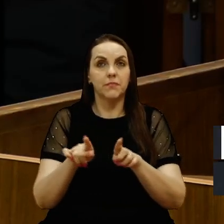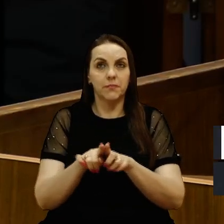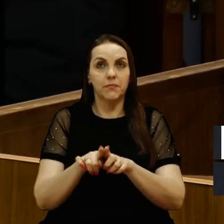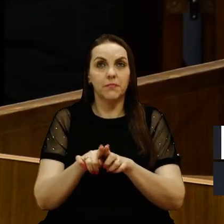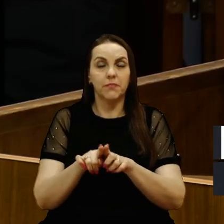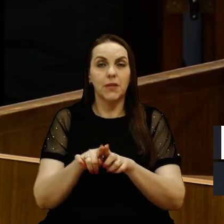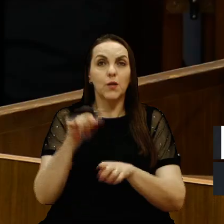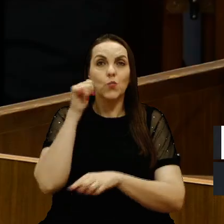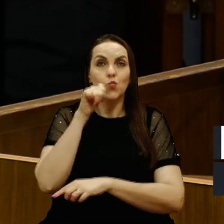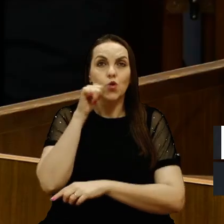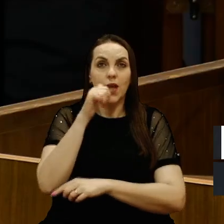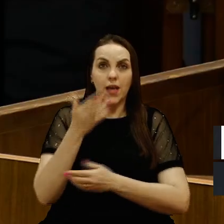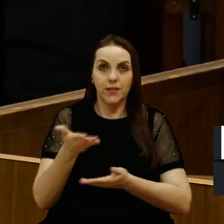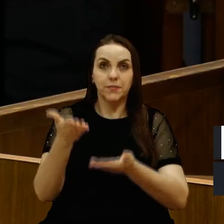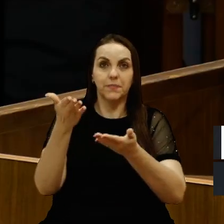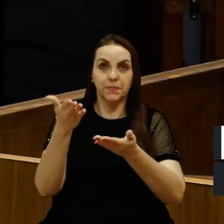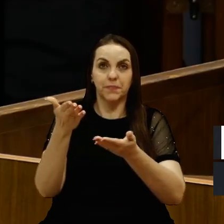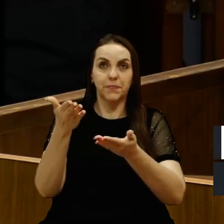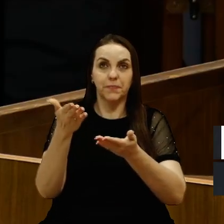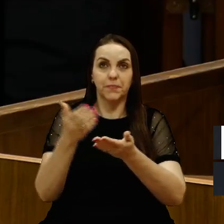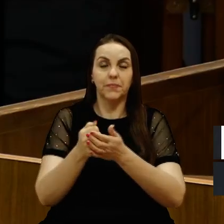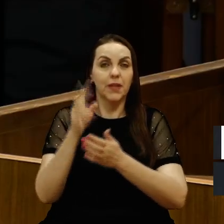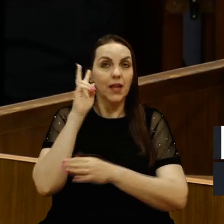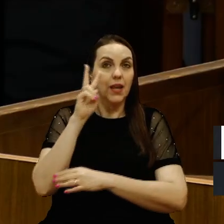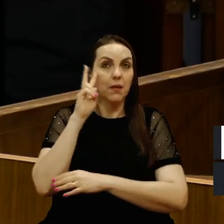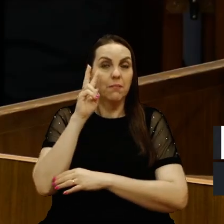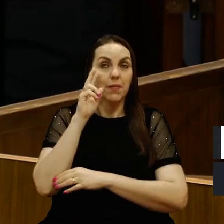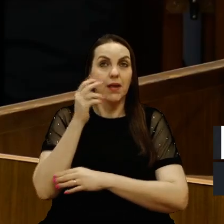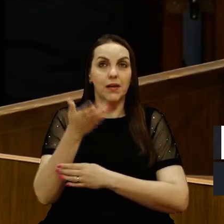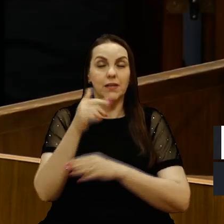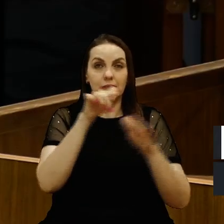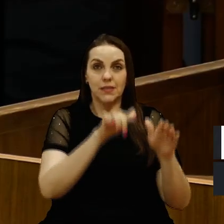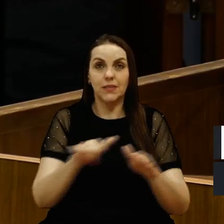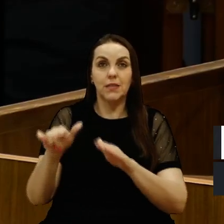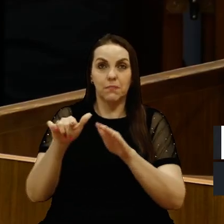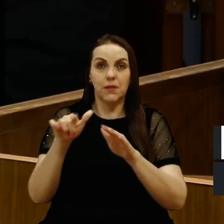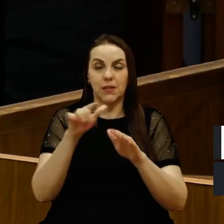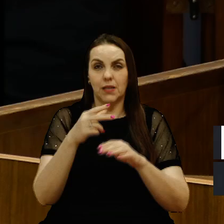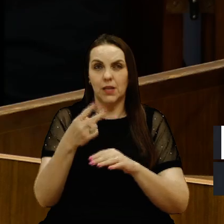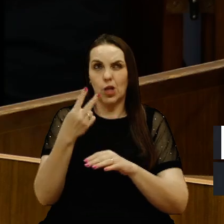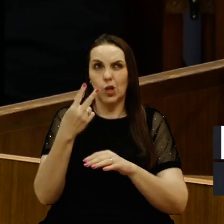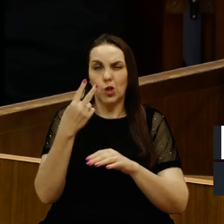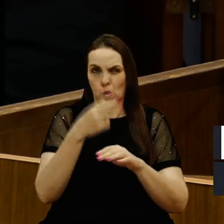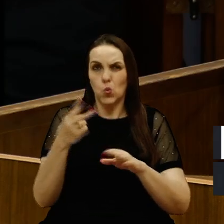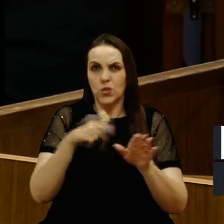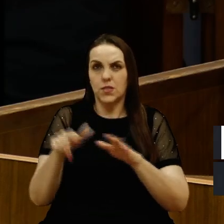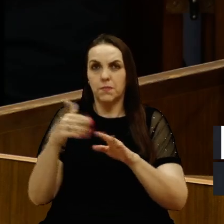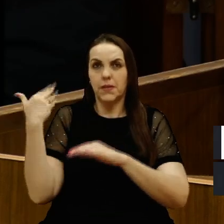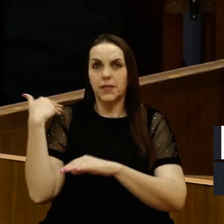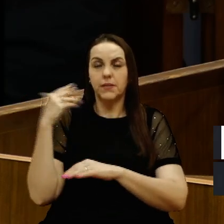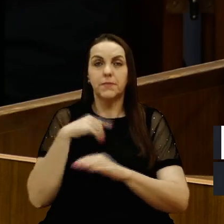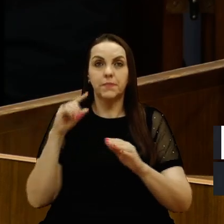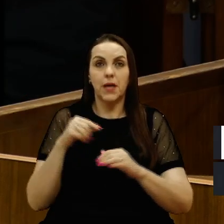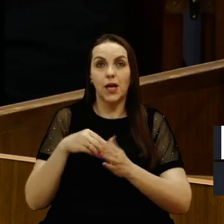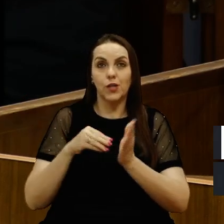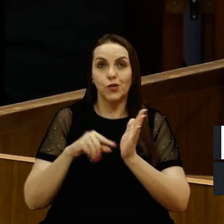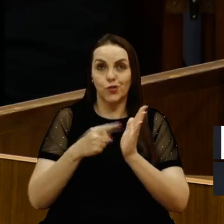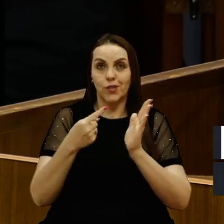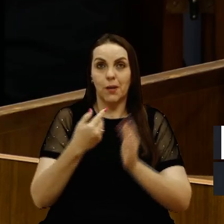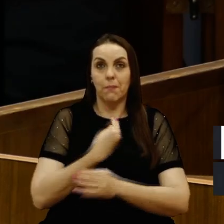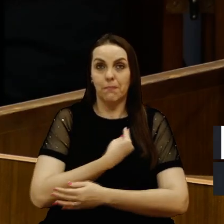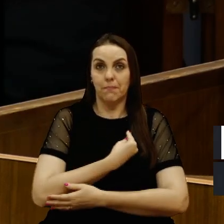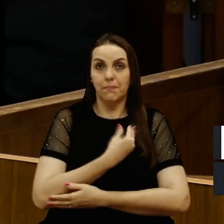as mulheres que estão aqui. Lembrar que na semana retrasada, uma indicação minha,